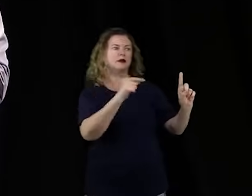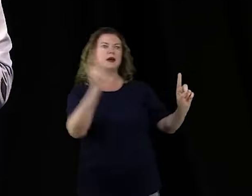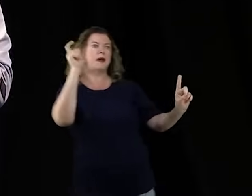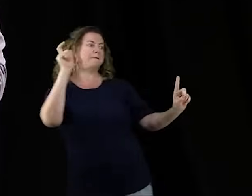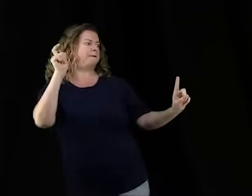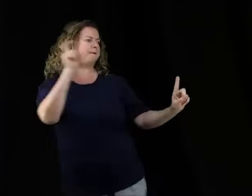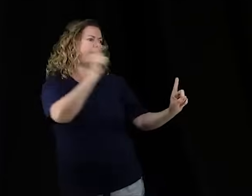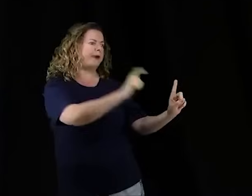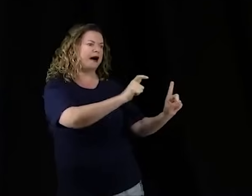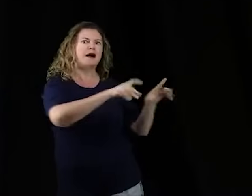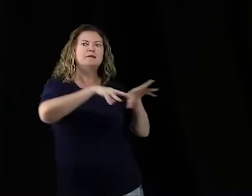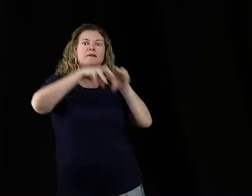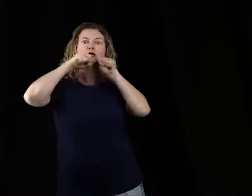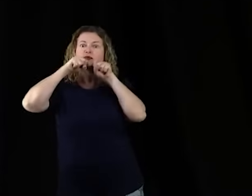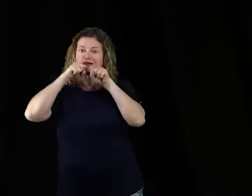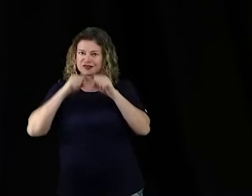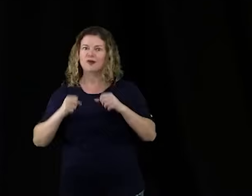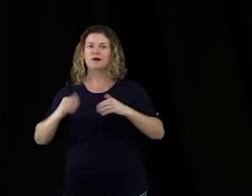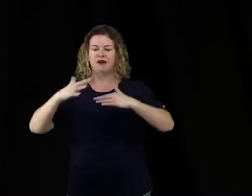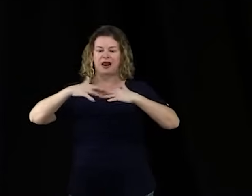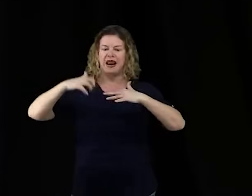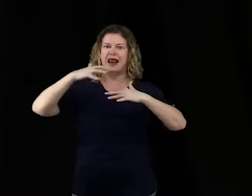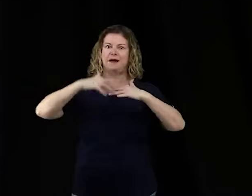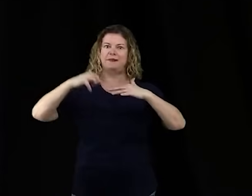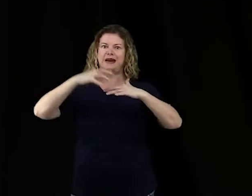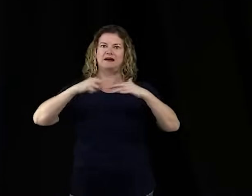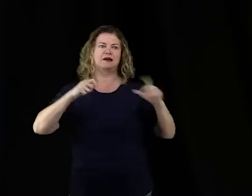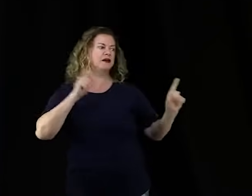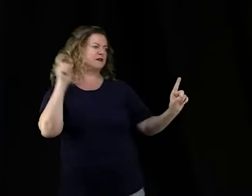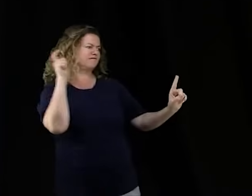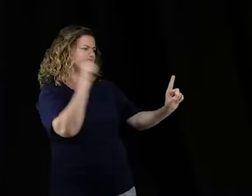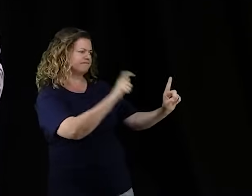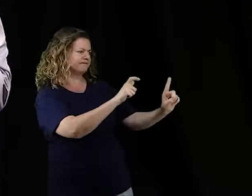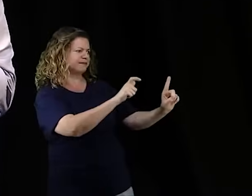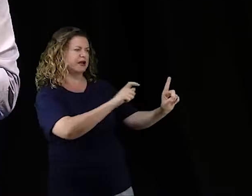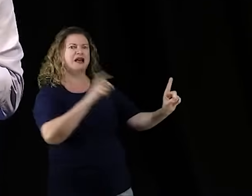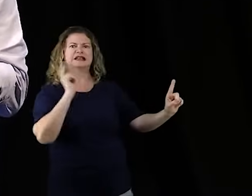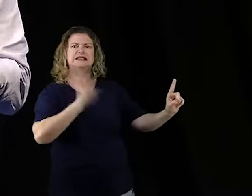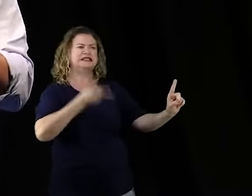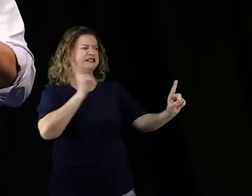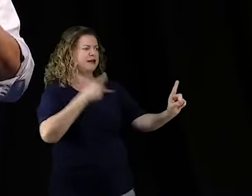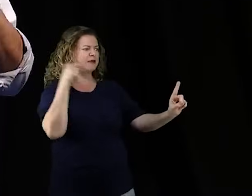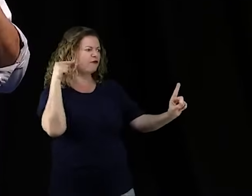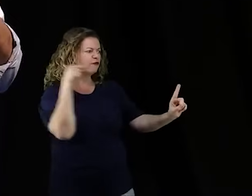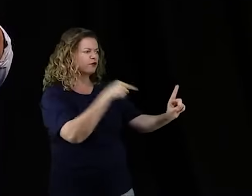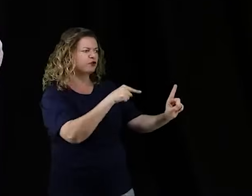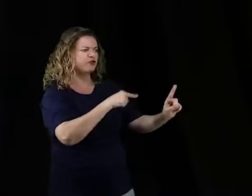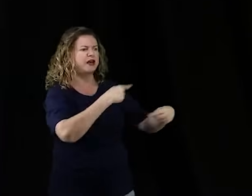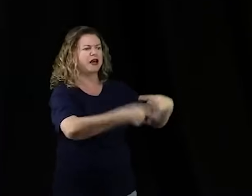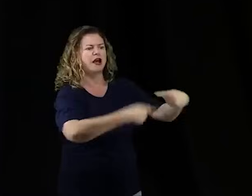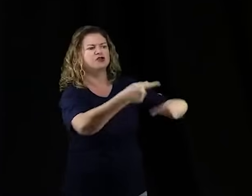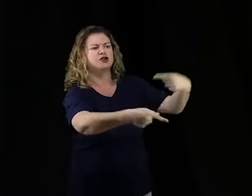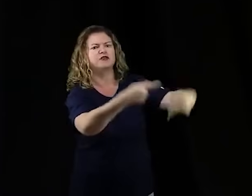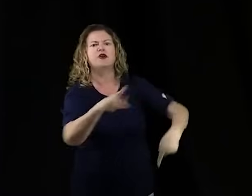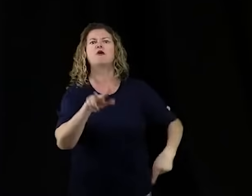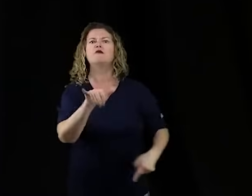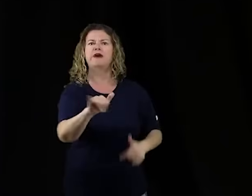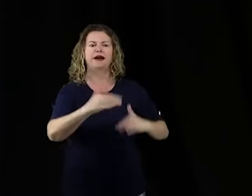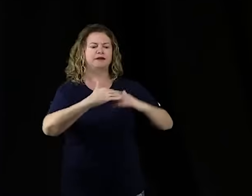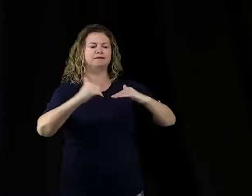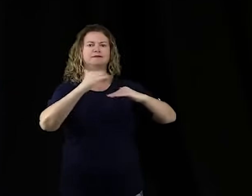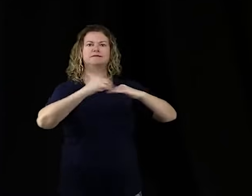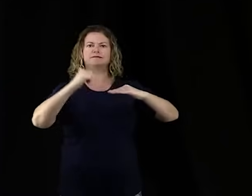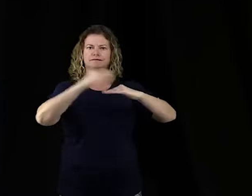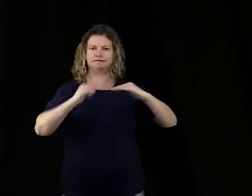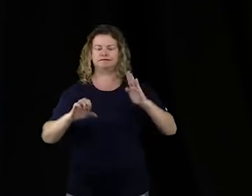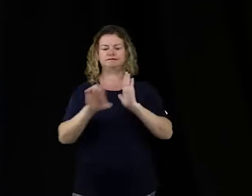dita a lepra jamais se afastará da tua descendência nós vimos eh eh êxodo